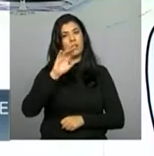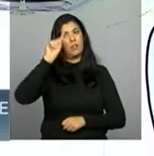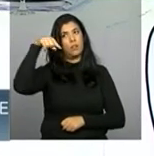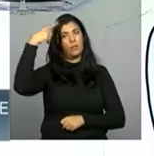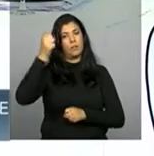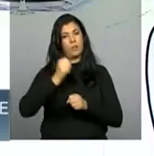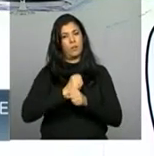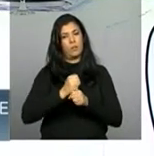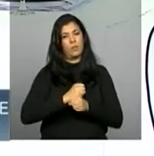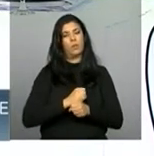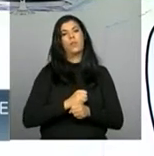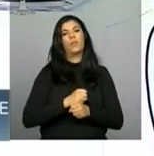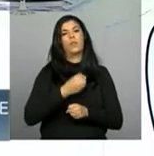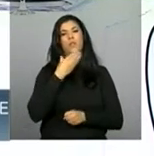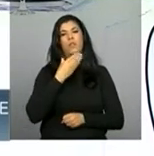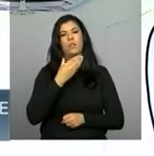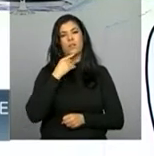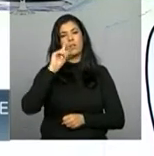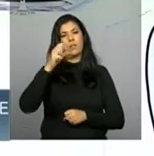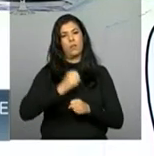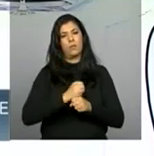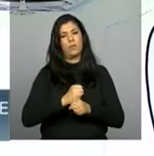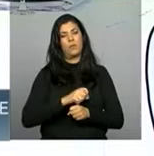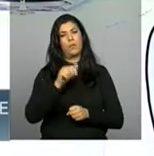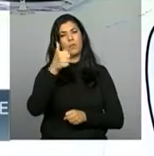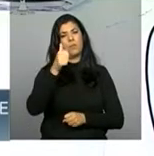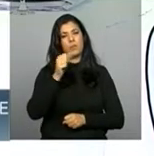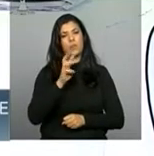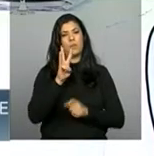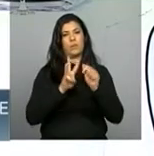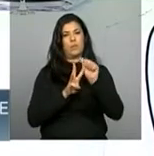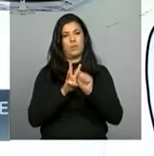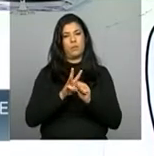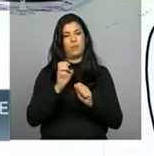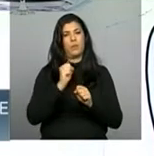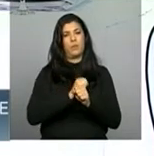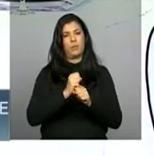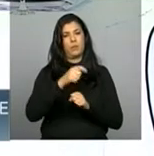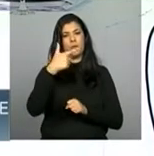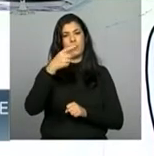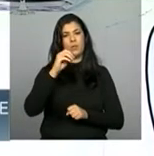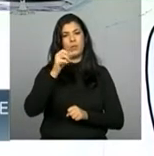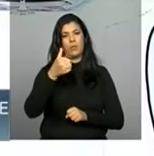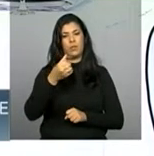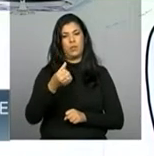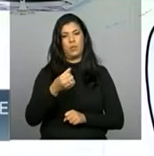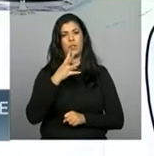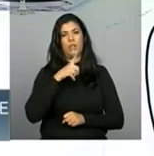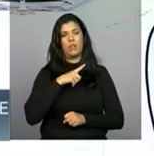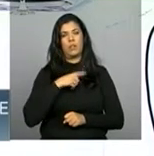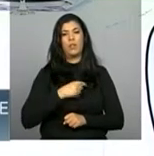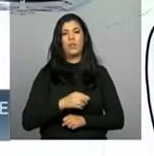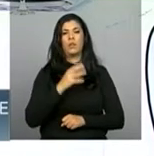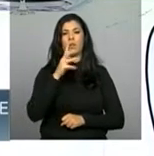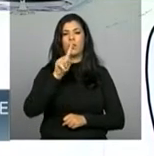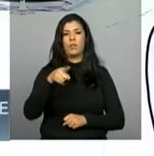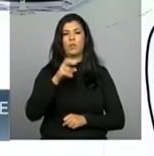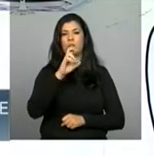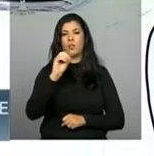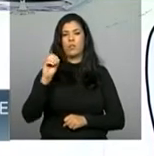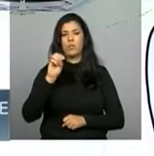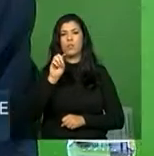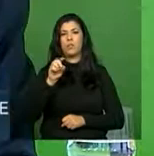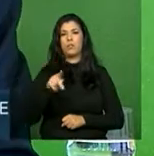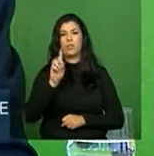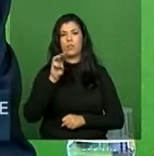vem primeiro trimestre de 2016 são 4,5 km e mais